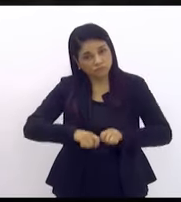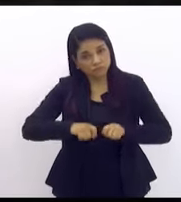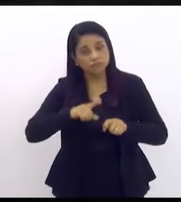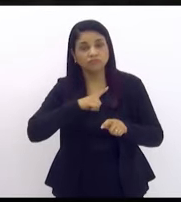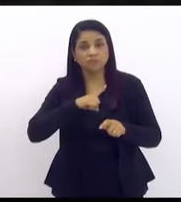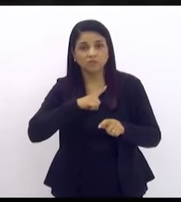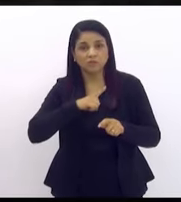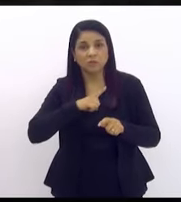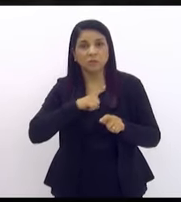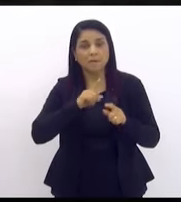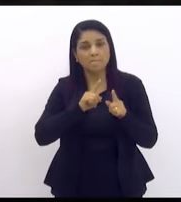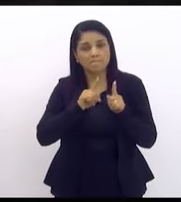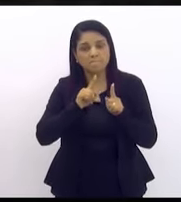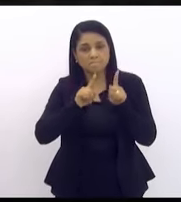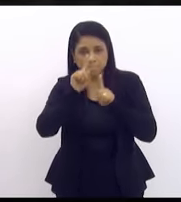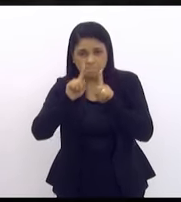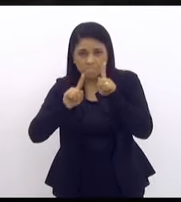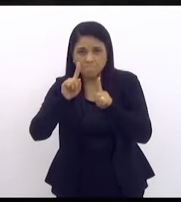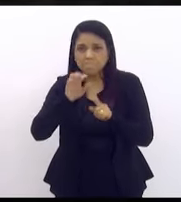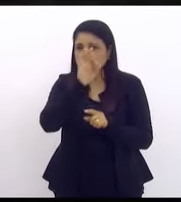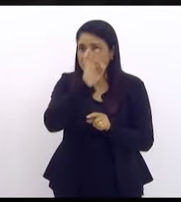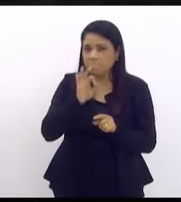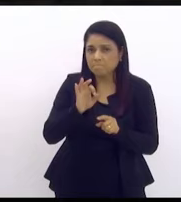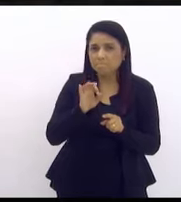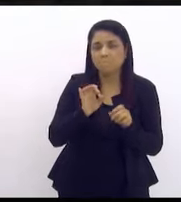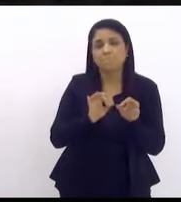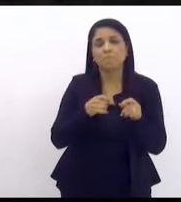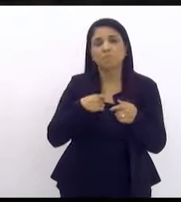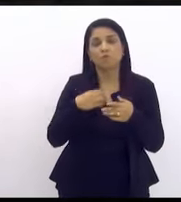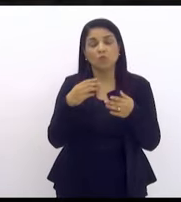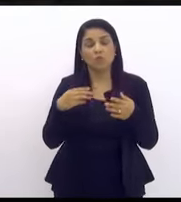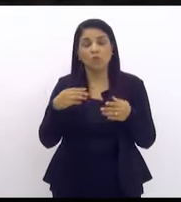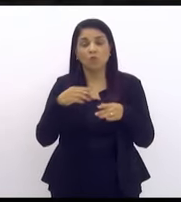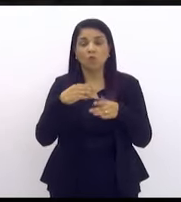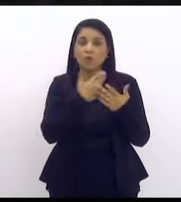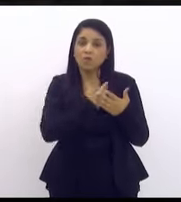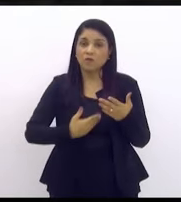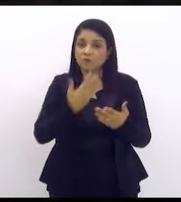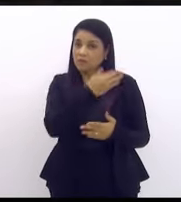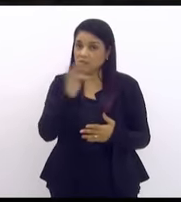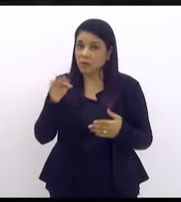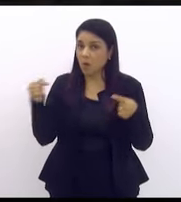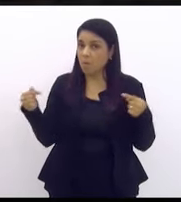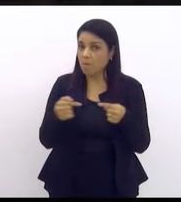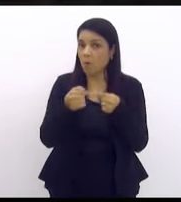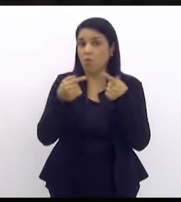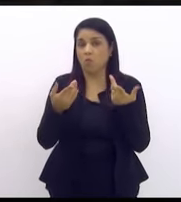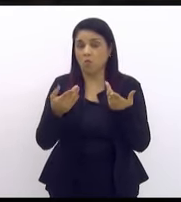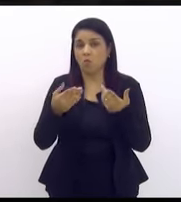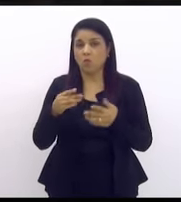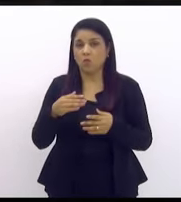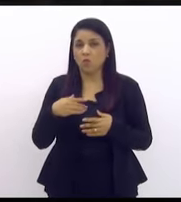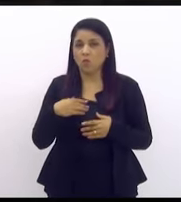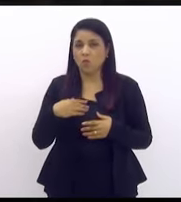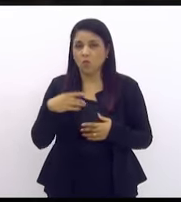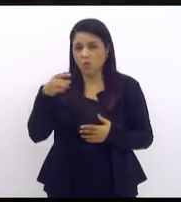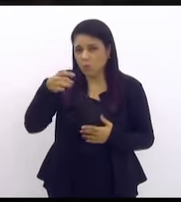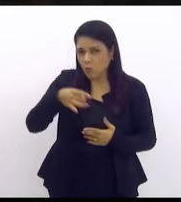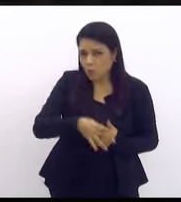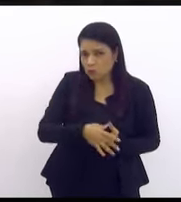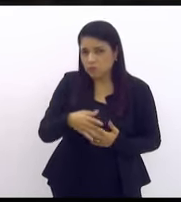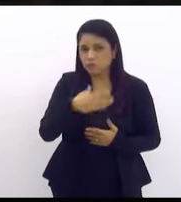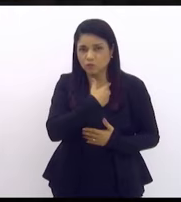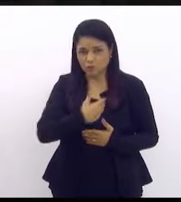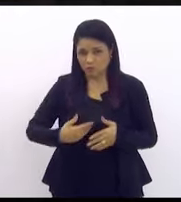uma repactuação com o governo federal. Afinal de contas, o último governo botou uma faca no nosso pescoço,